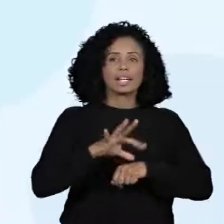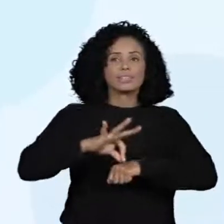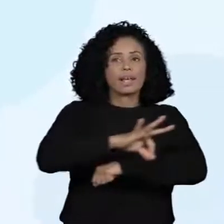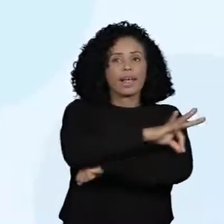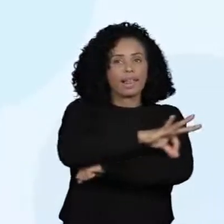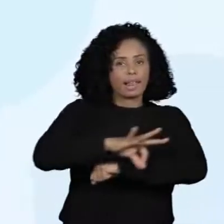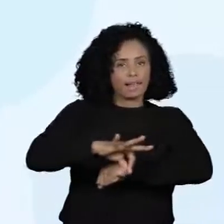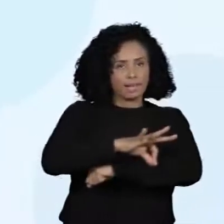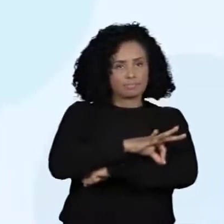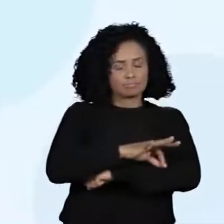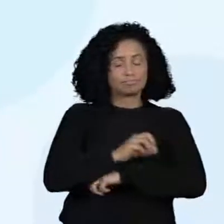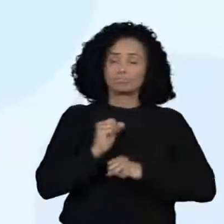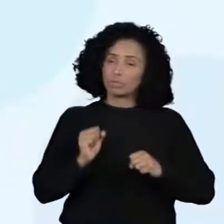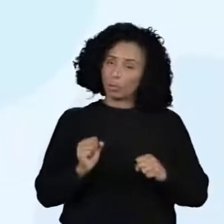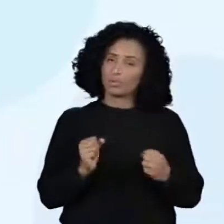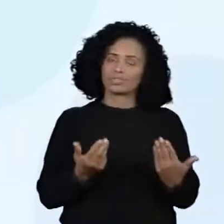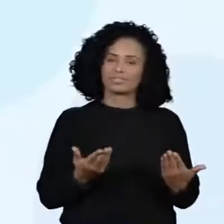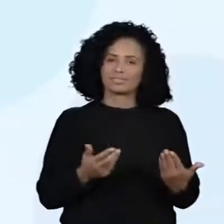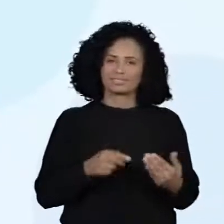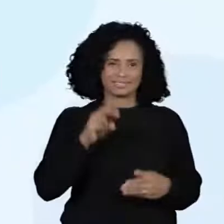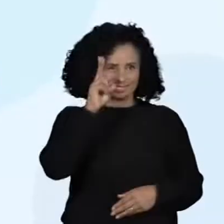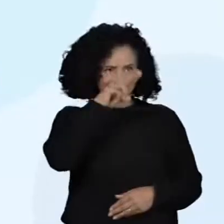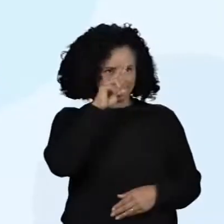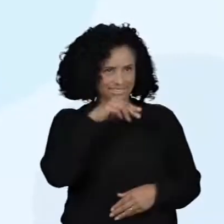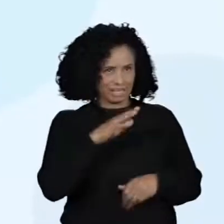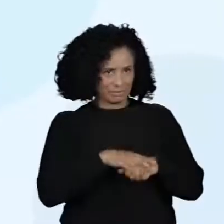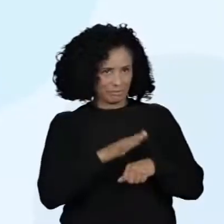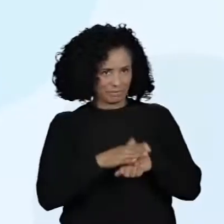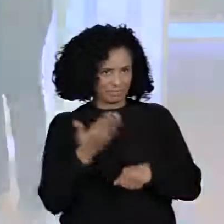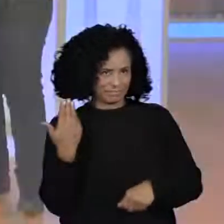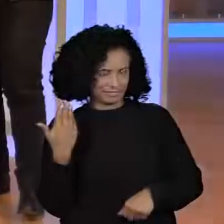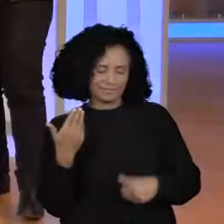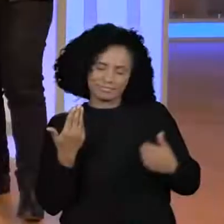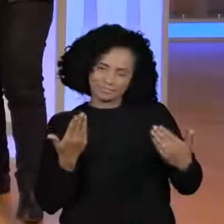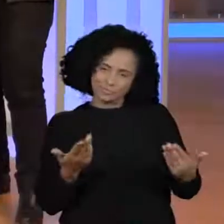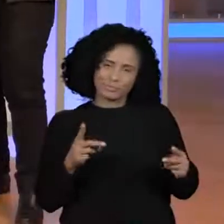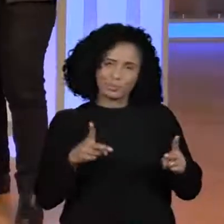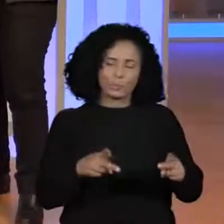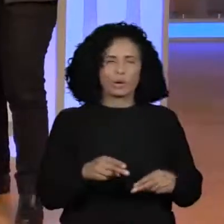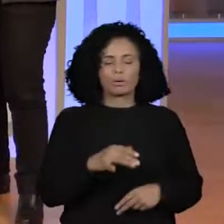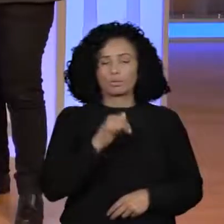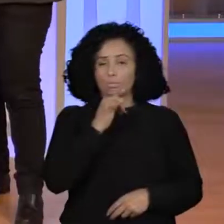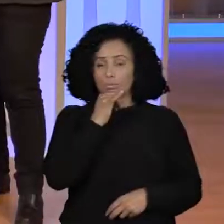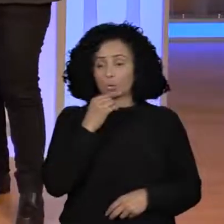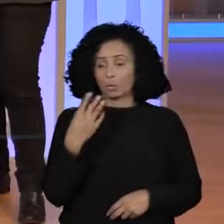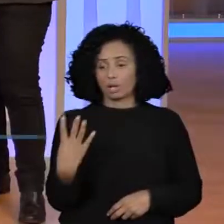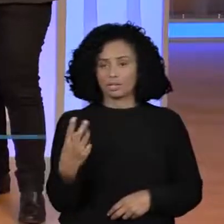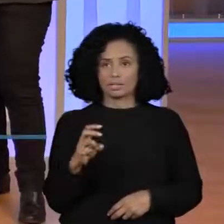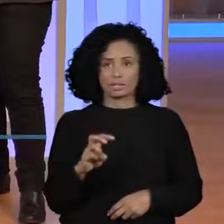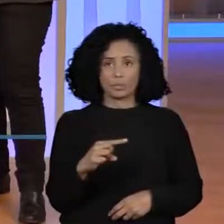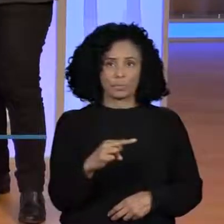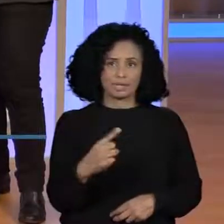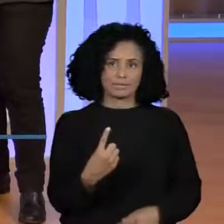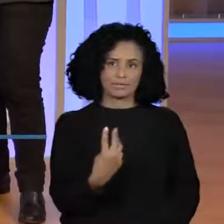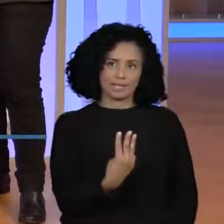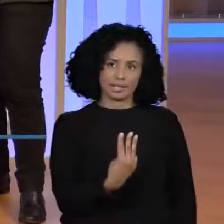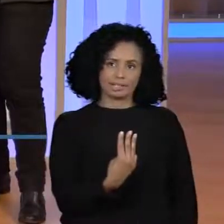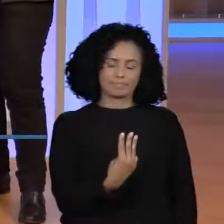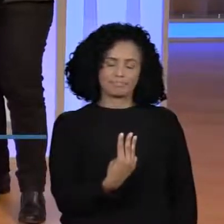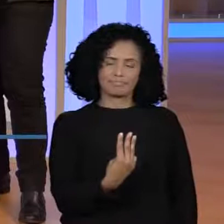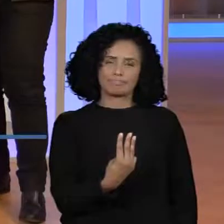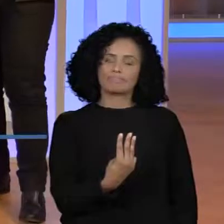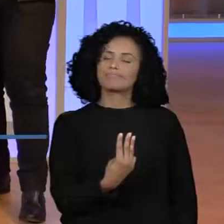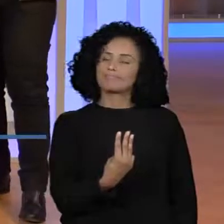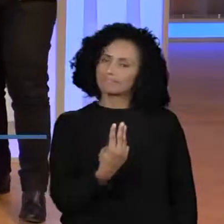forma que fizemos anteriormente. Mas, enfim, 45 menos 13, porque a Joana tem 13 figurinhas